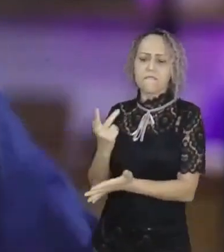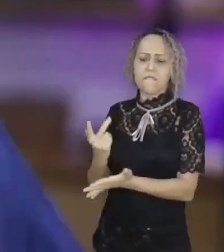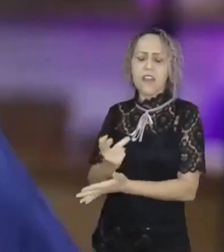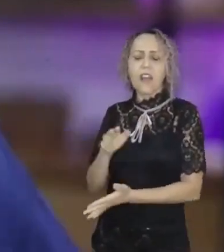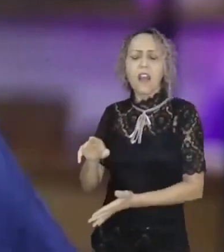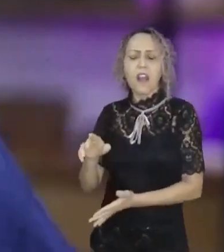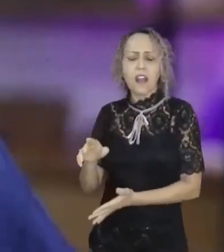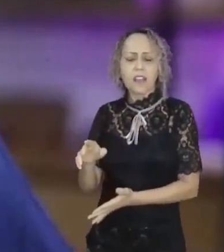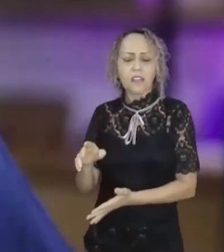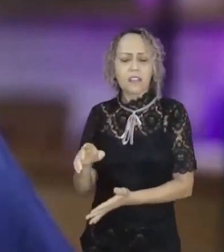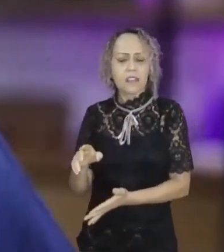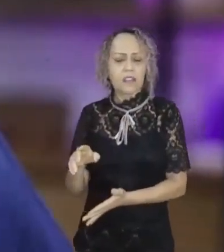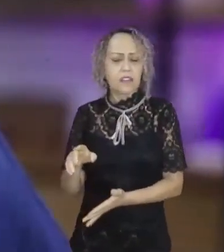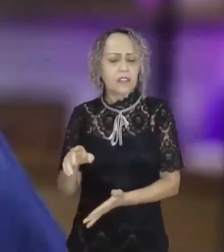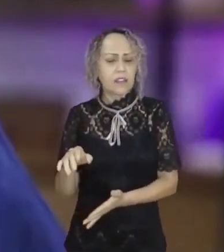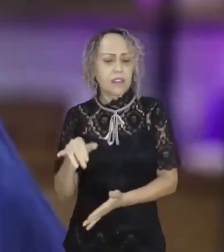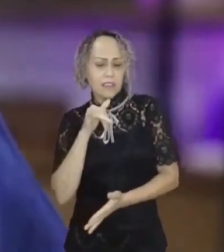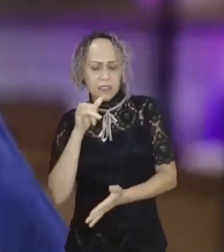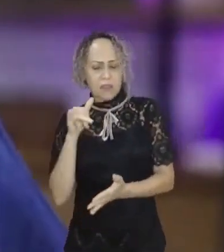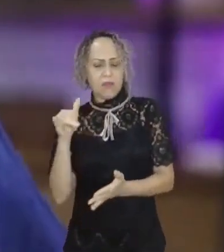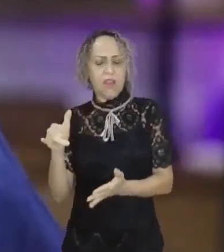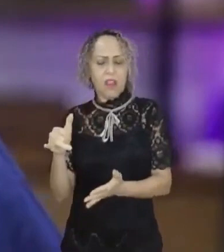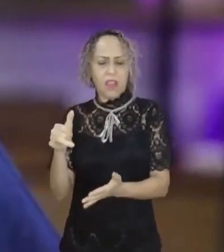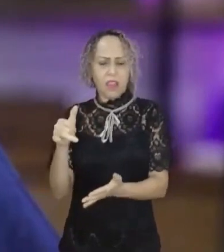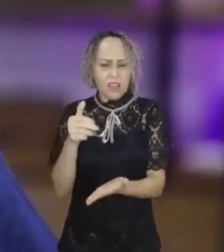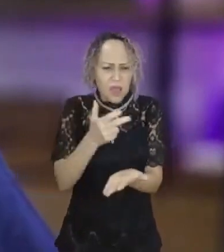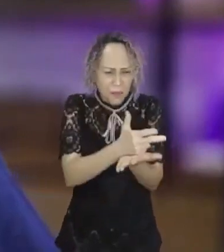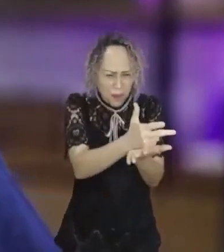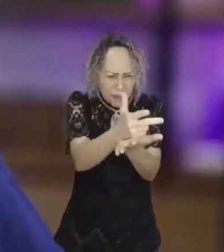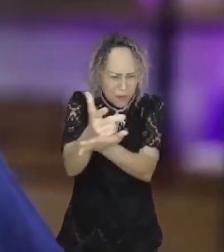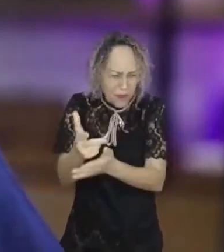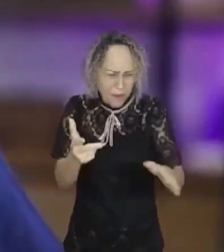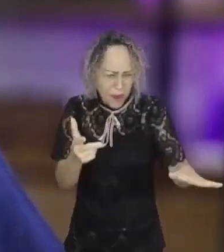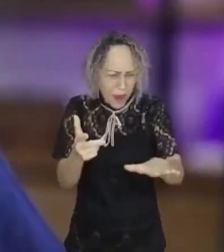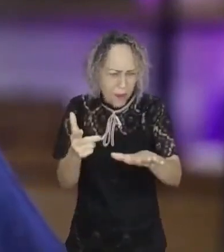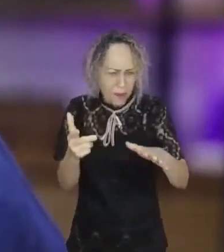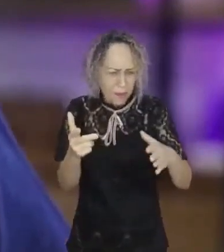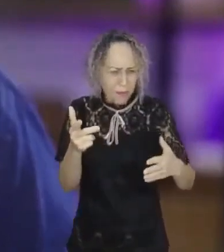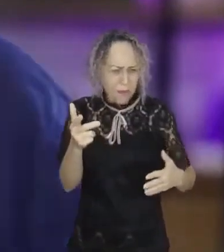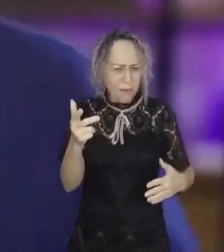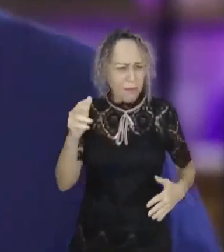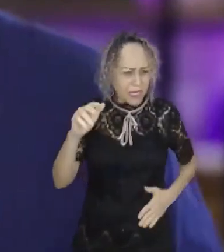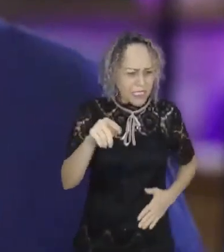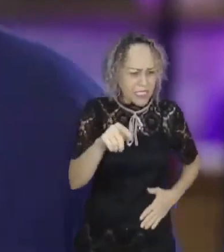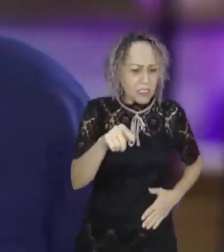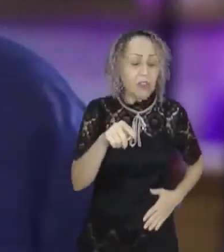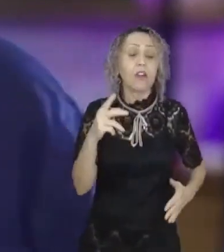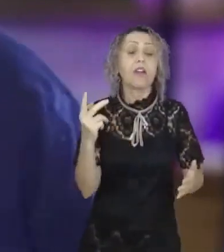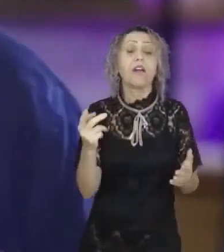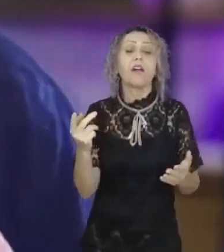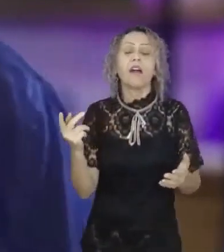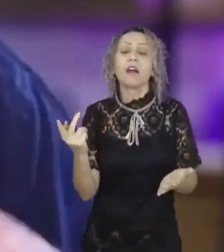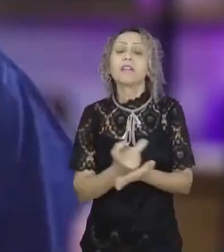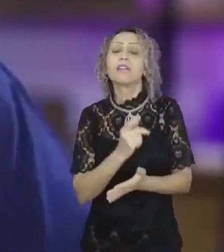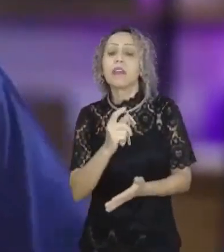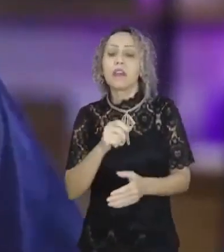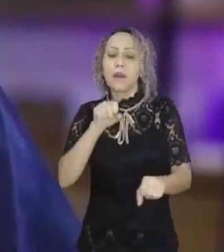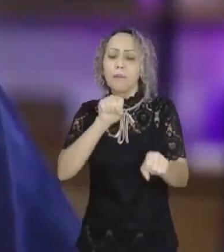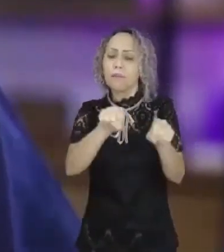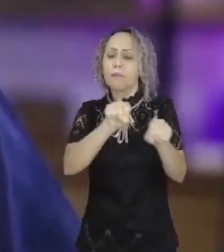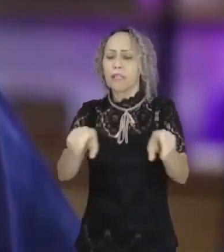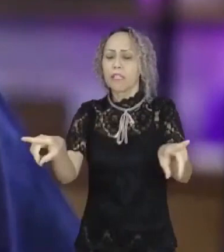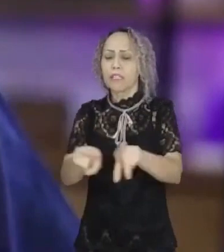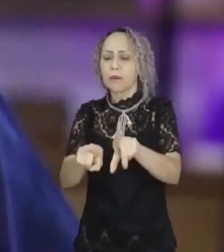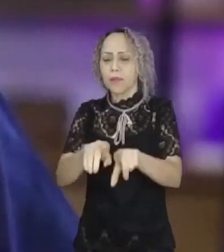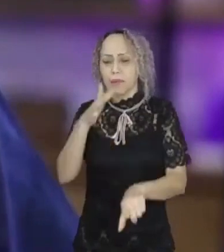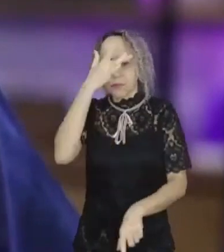bandido se mata inocente. Você viu o que foi feito com o rapaz do Genivaldo em Sergipe? Ou seja, aquilo é